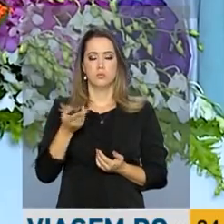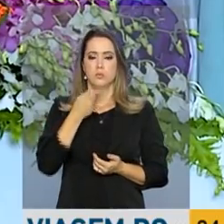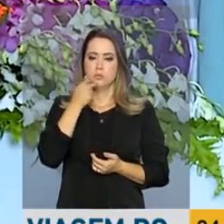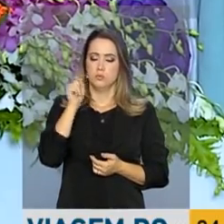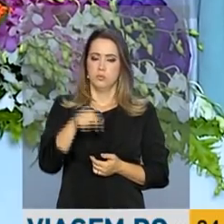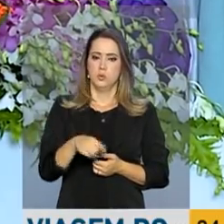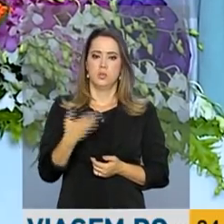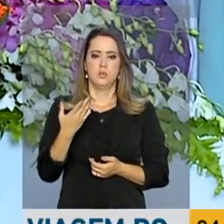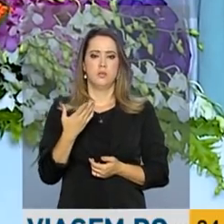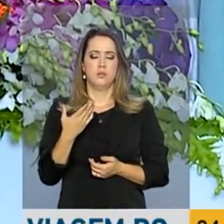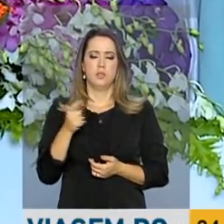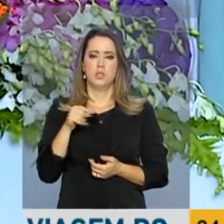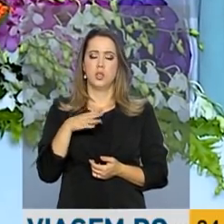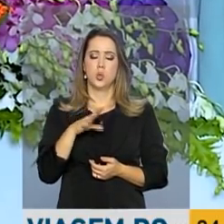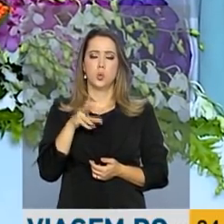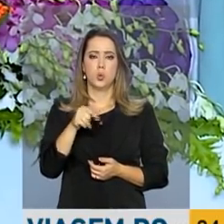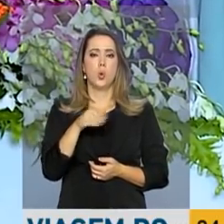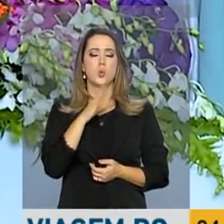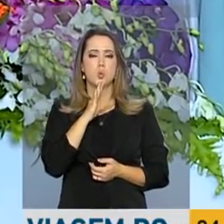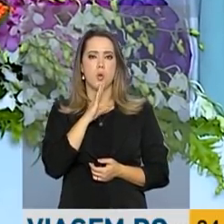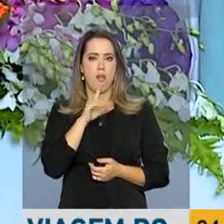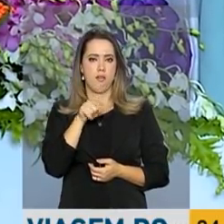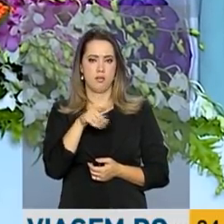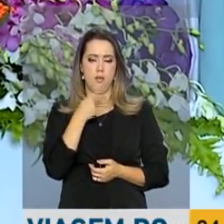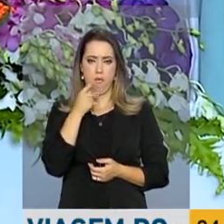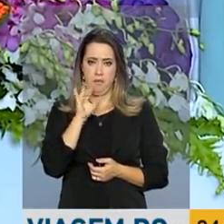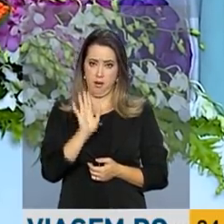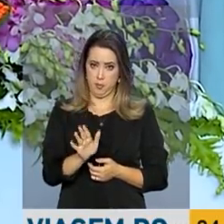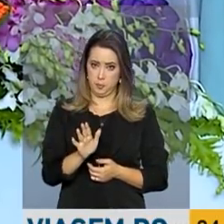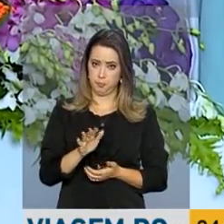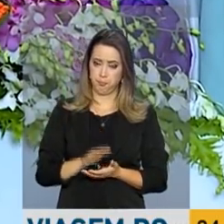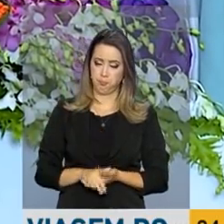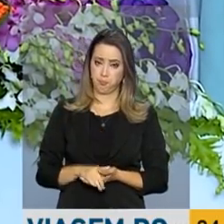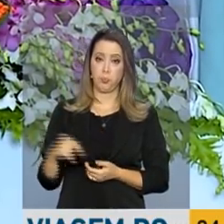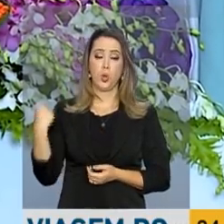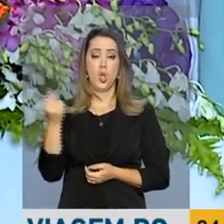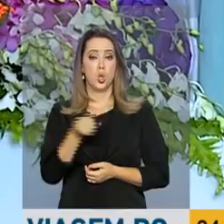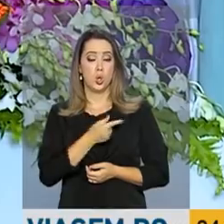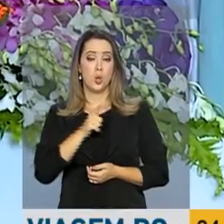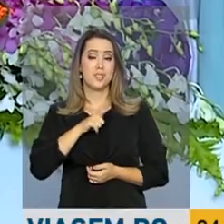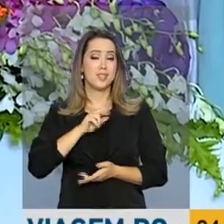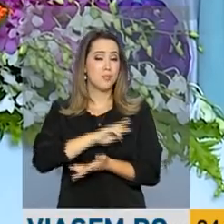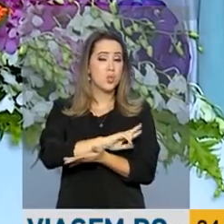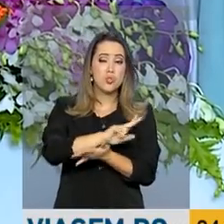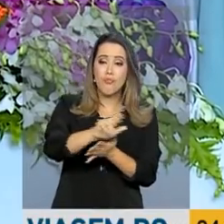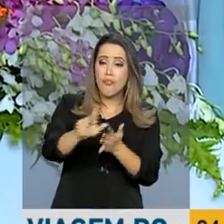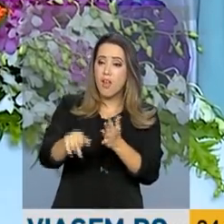que ninguém ignora este fato, que são muitos os desafios que nós enfrentamos.